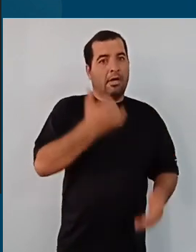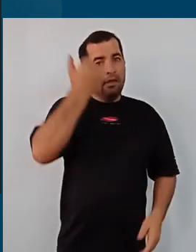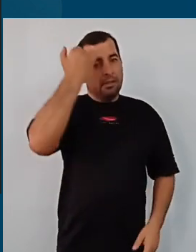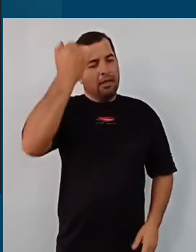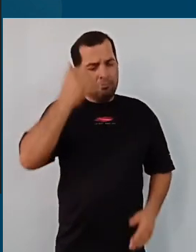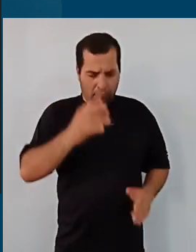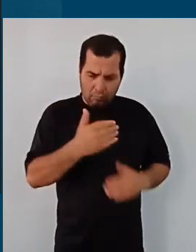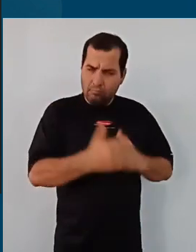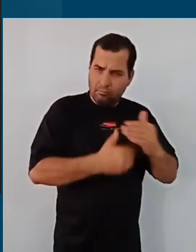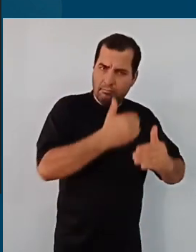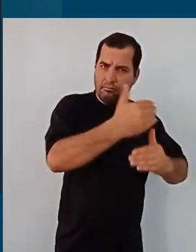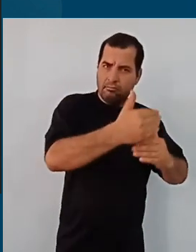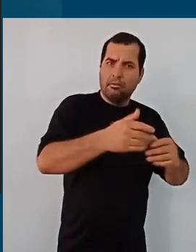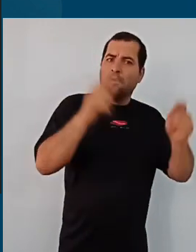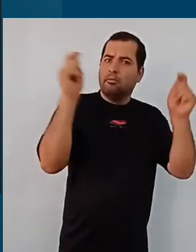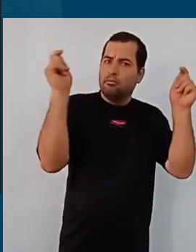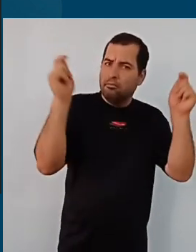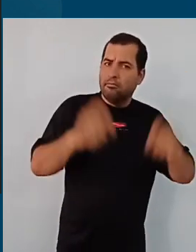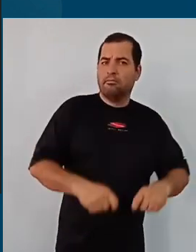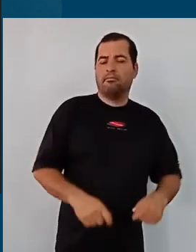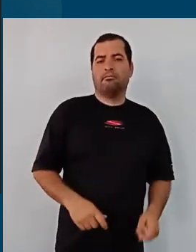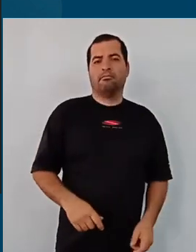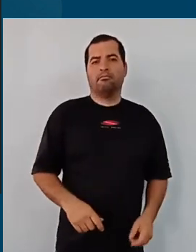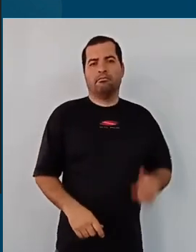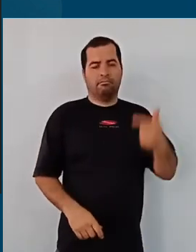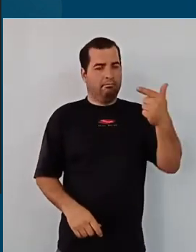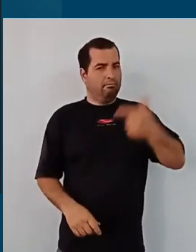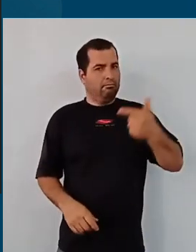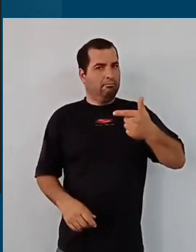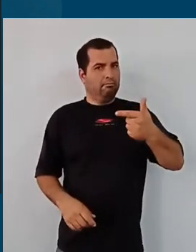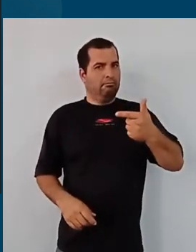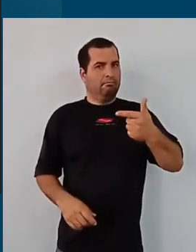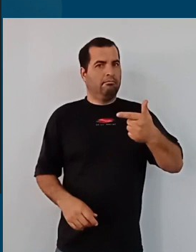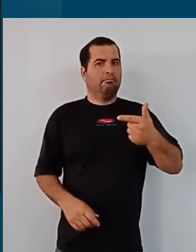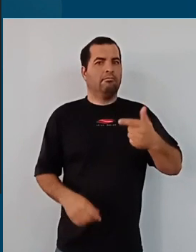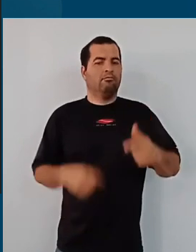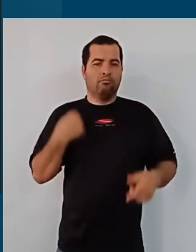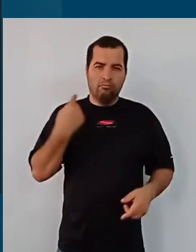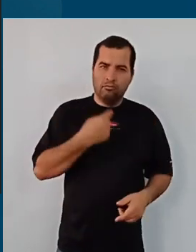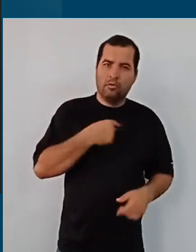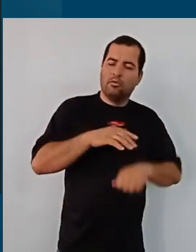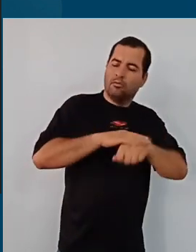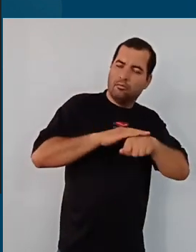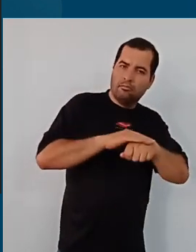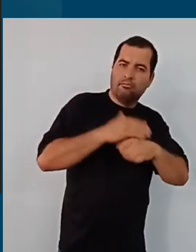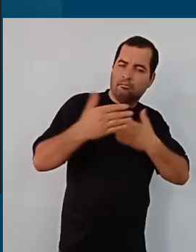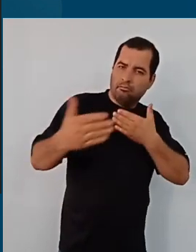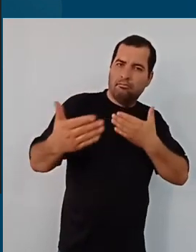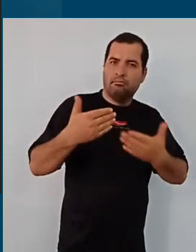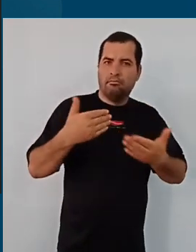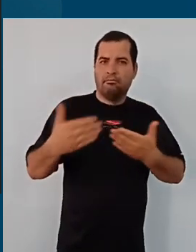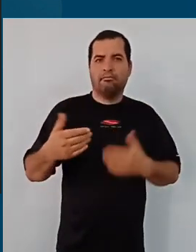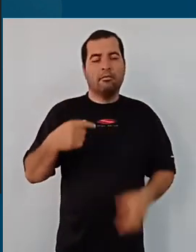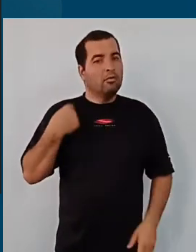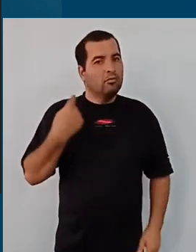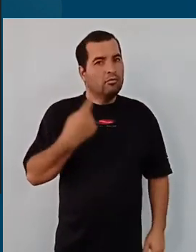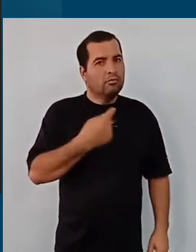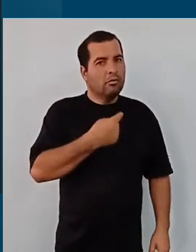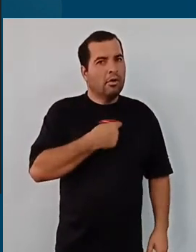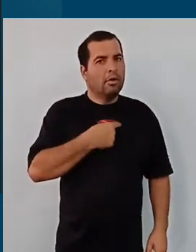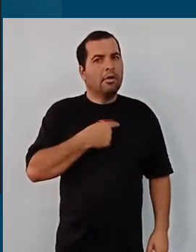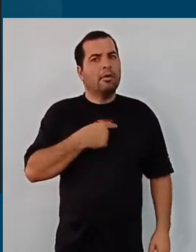a construir possibilidades, e a segunda parte do tema dessa conversa. Quando a gente vai